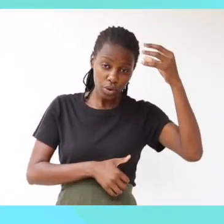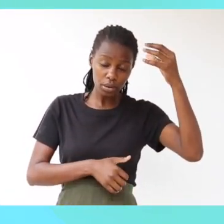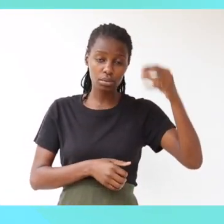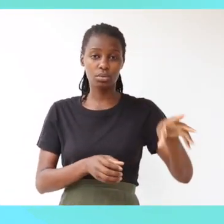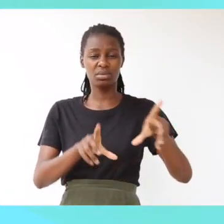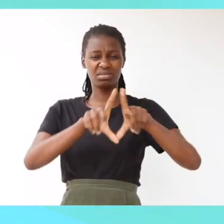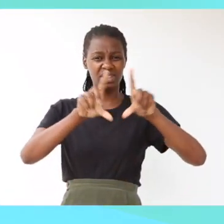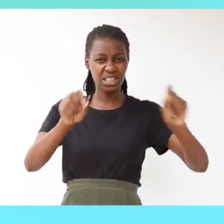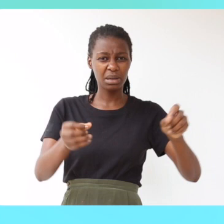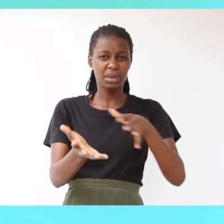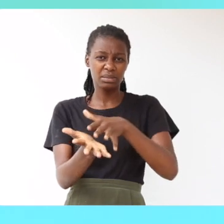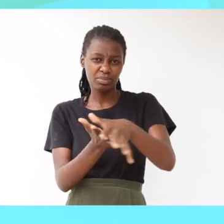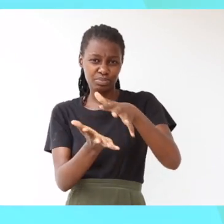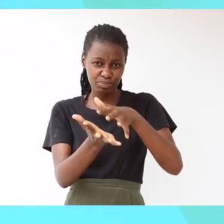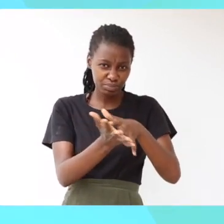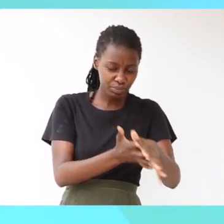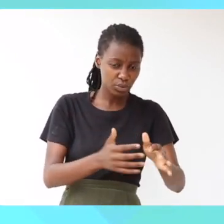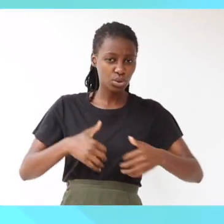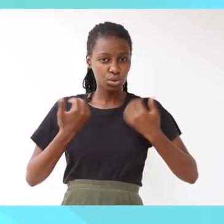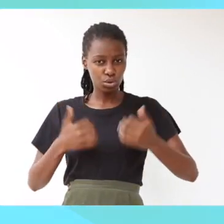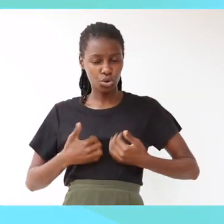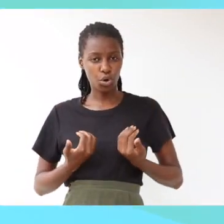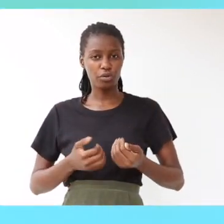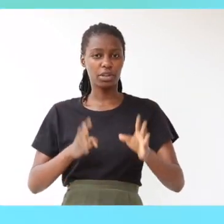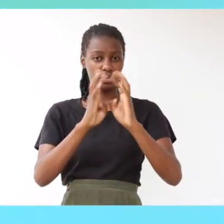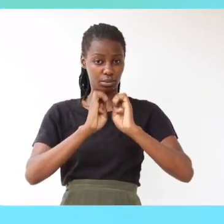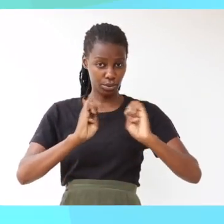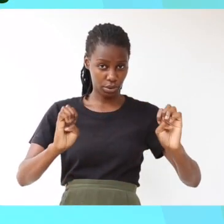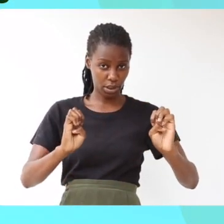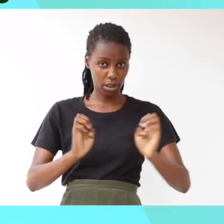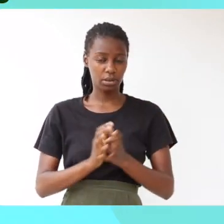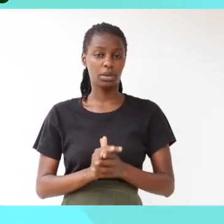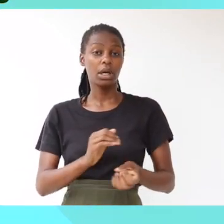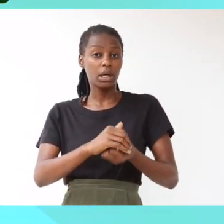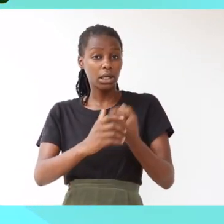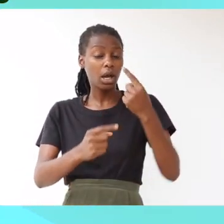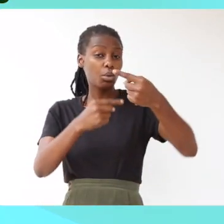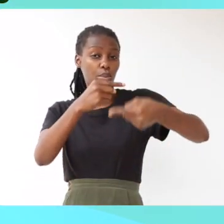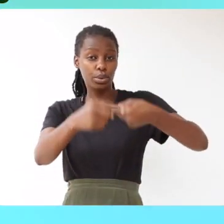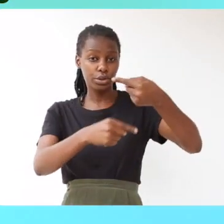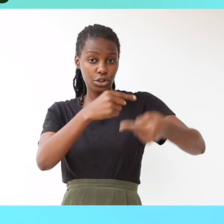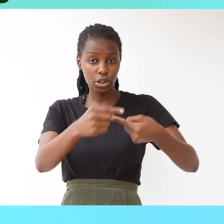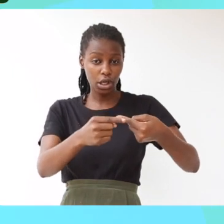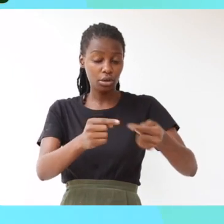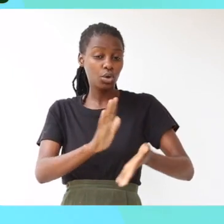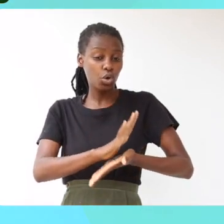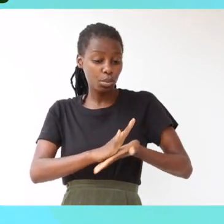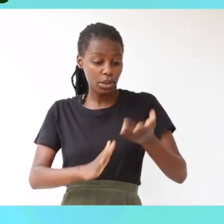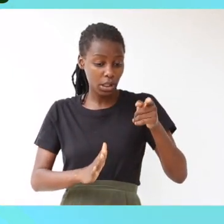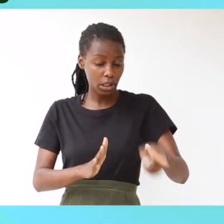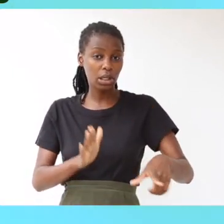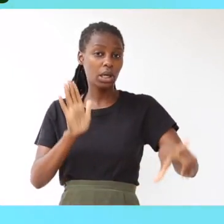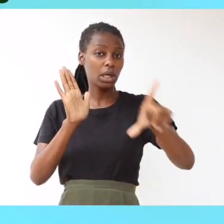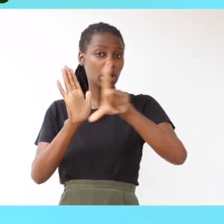à educação de crianças e jovens com necessidades educativas especiais e elaboração de um projeto piloto a partir do qual